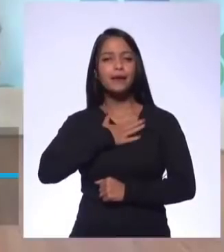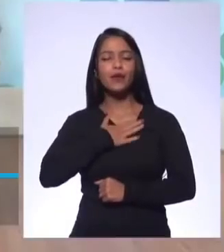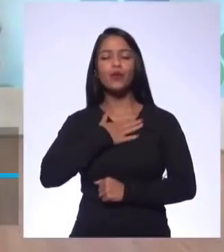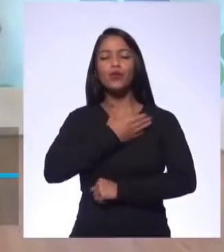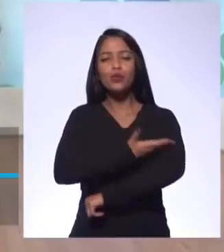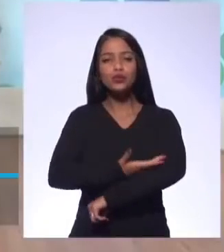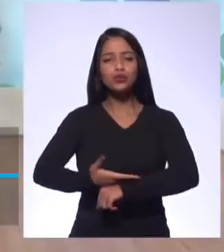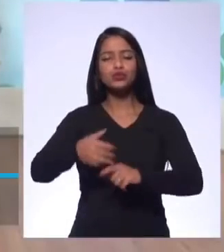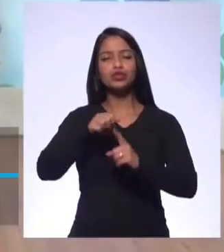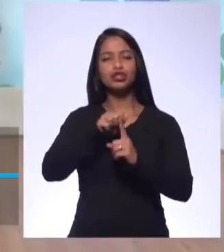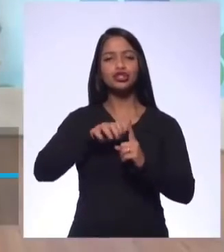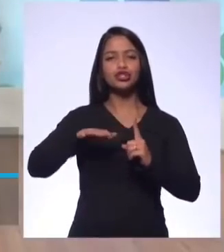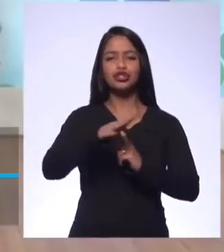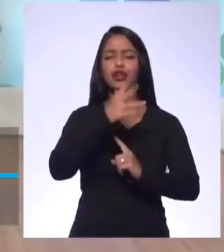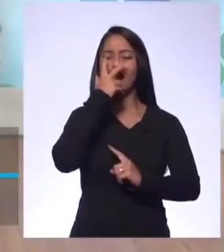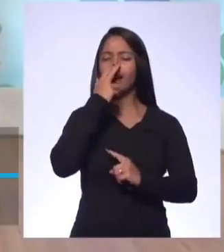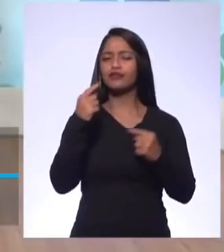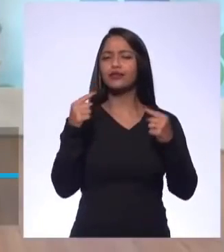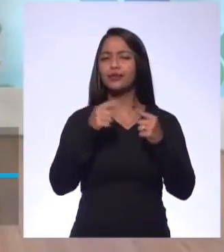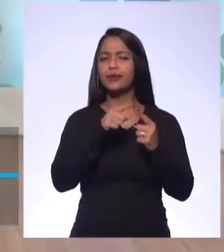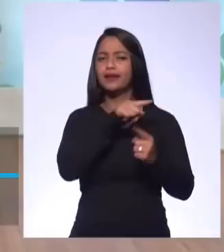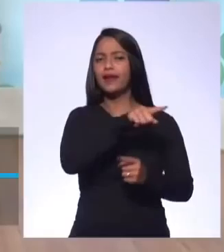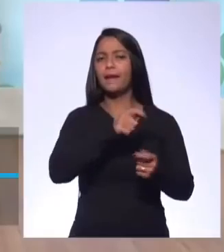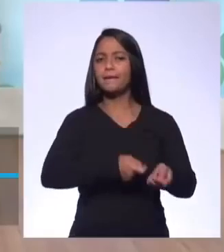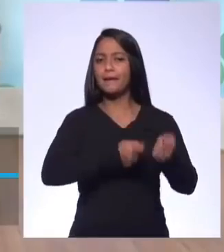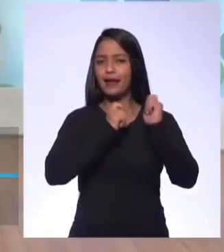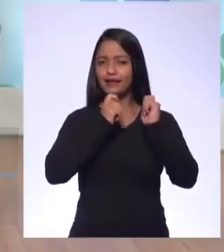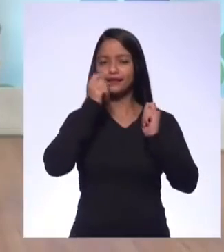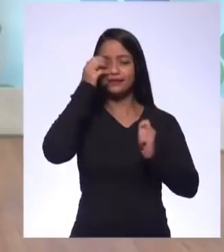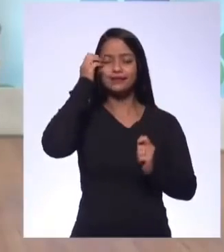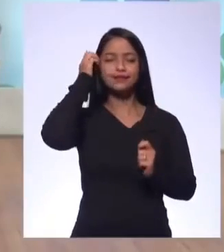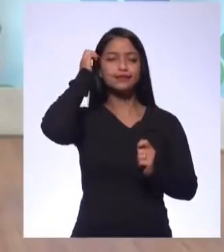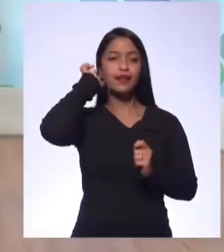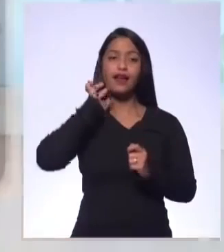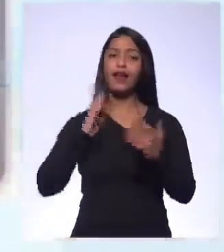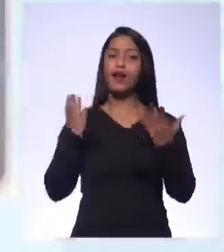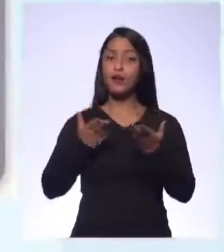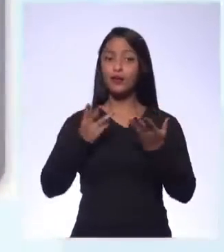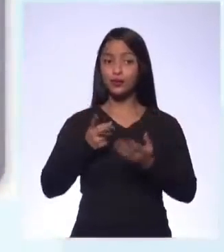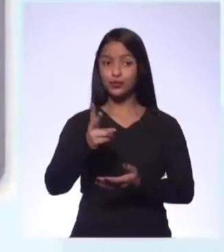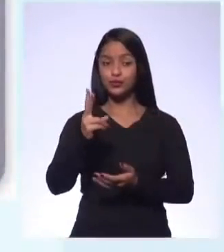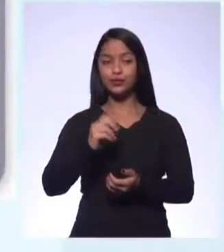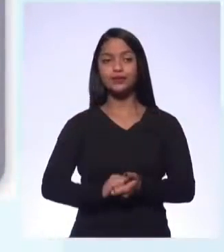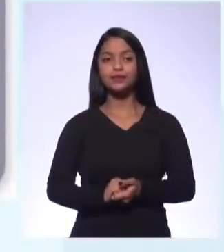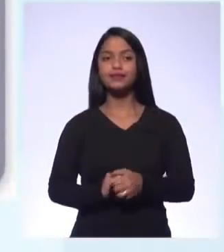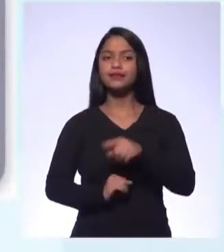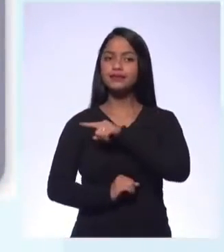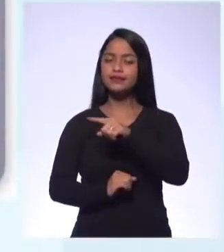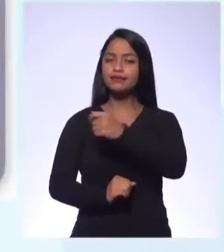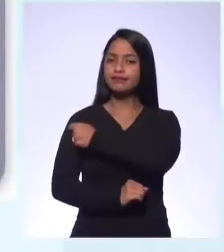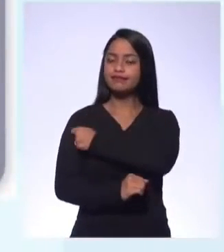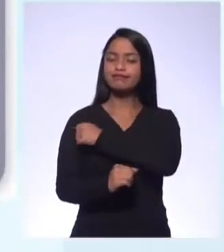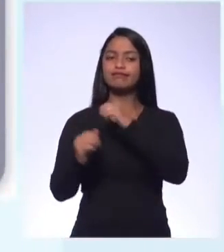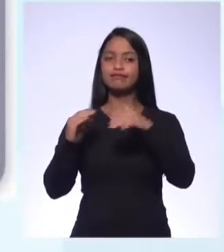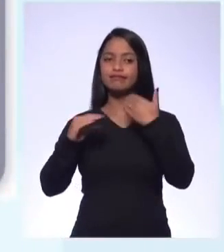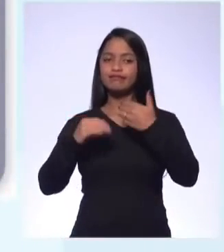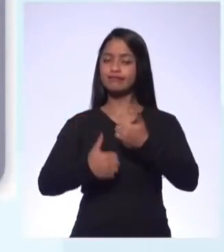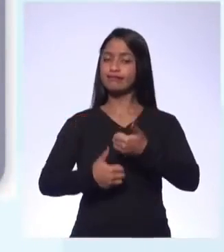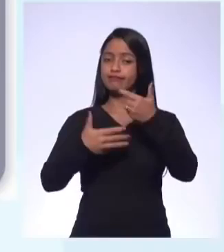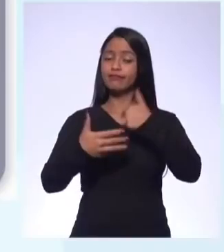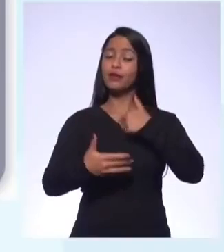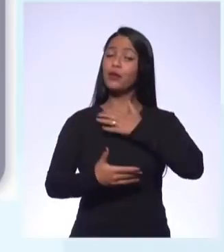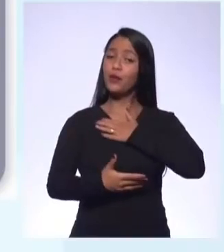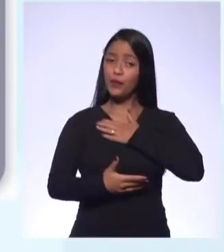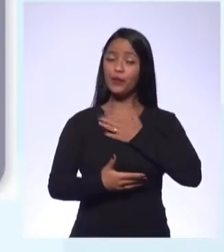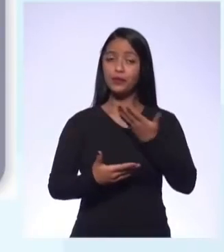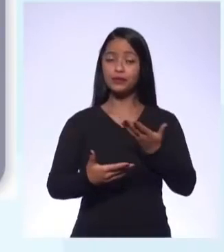Também, tá vendo? Muito bem. Aí, continuando. No diálogo, eu tô gostando da interação com os alunos, tá, gente? Lembrando que mesmo se a gente não citar o nome deles